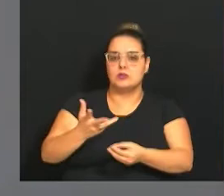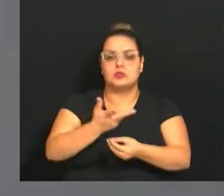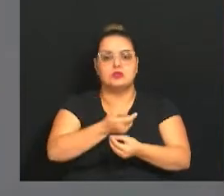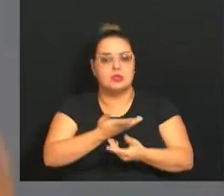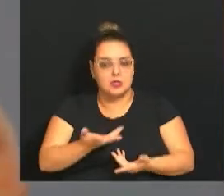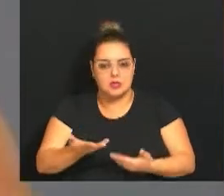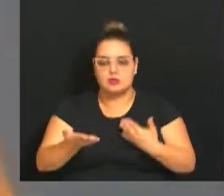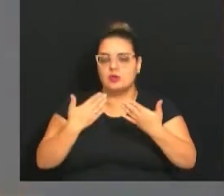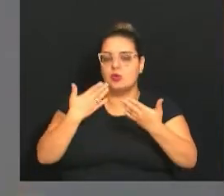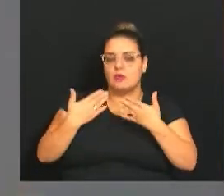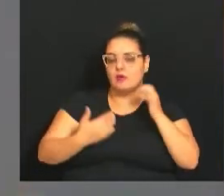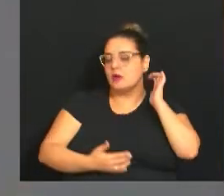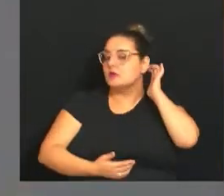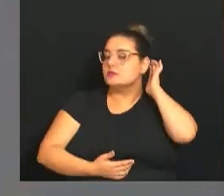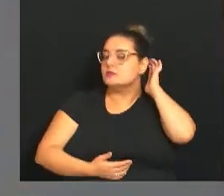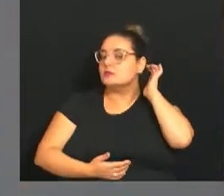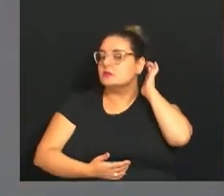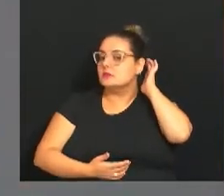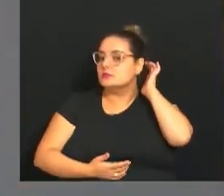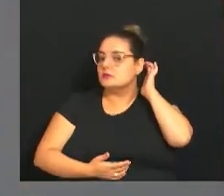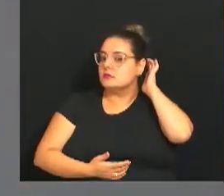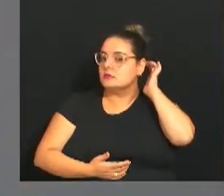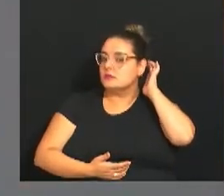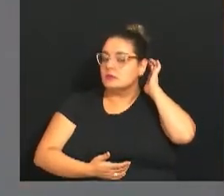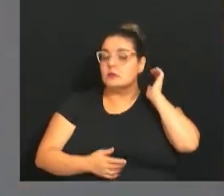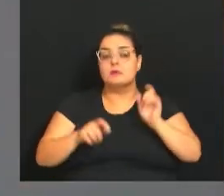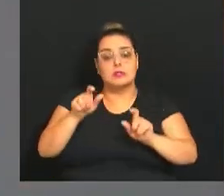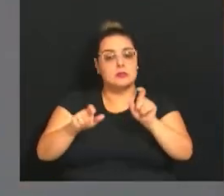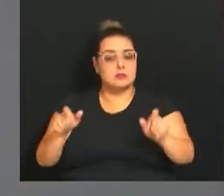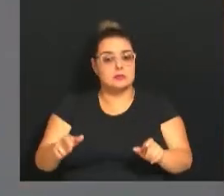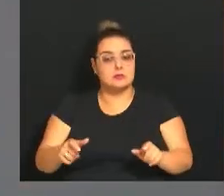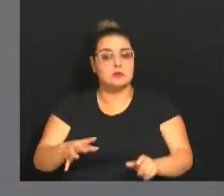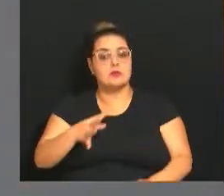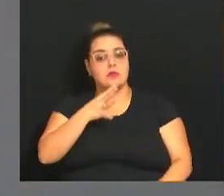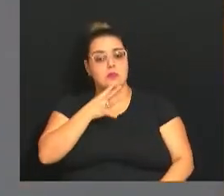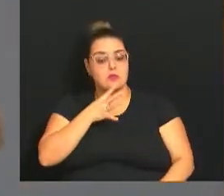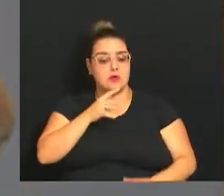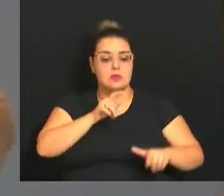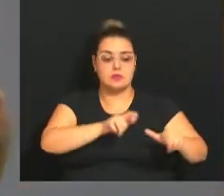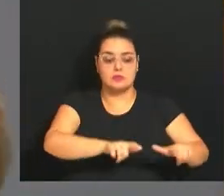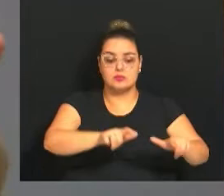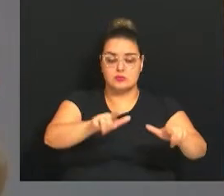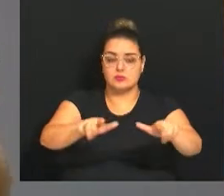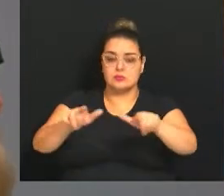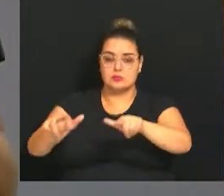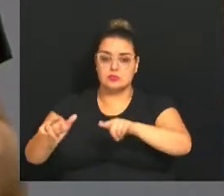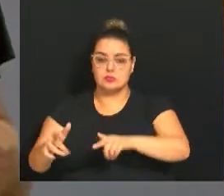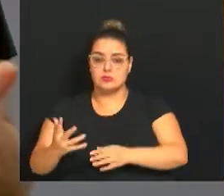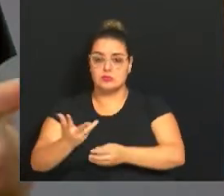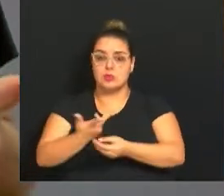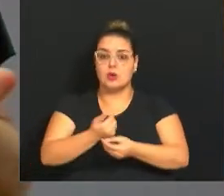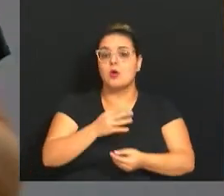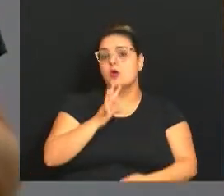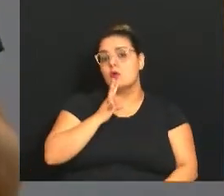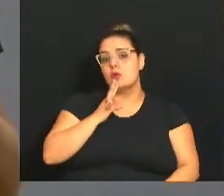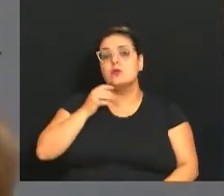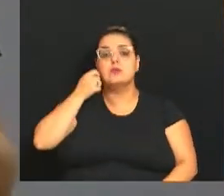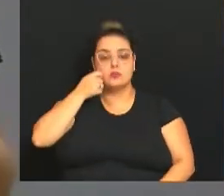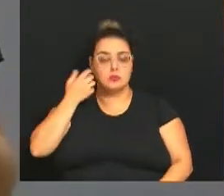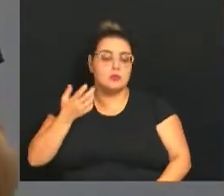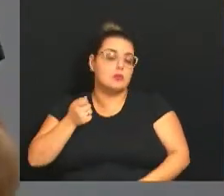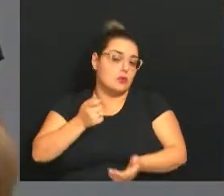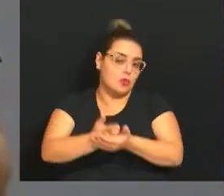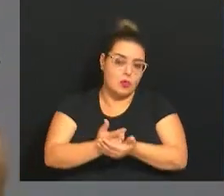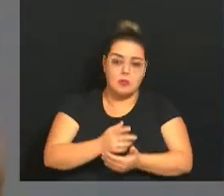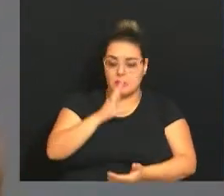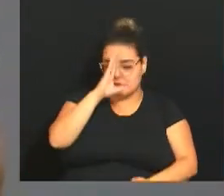conversas, e para que as pessoas da cidade conheçam os espaços de arte e possam conhecer os artistas e até comprar obras